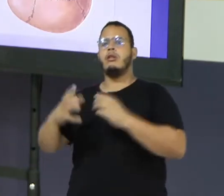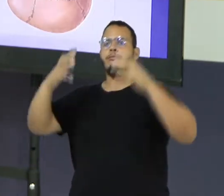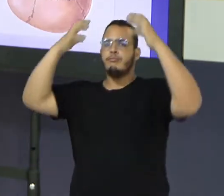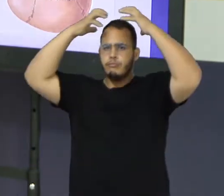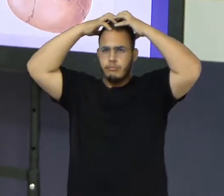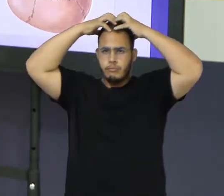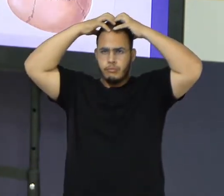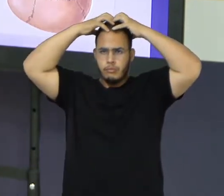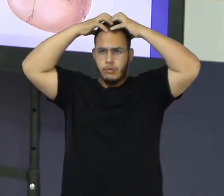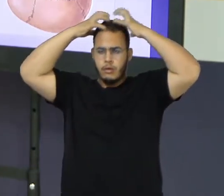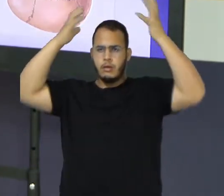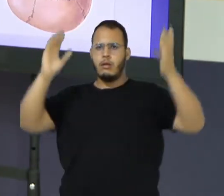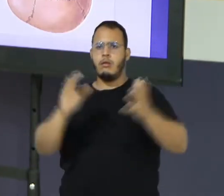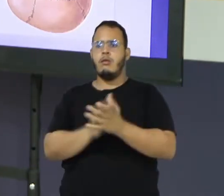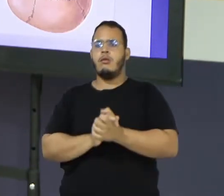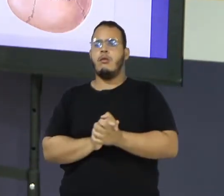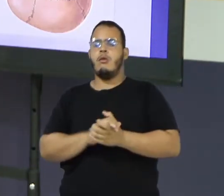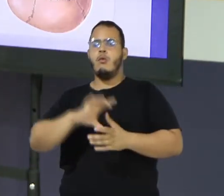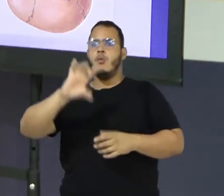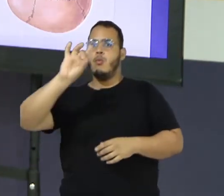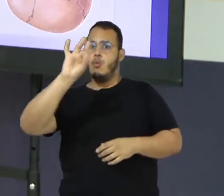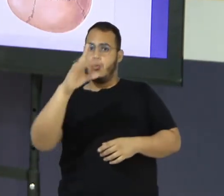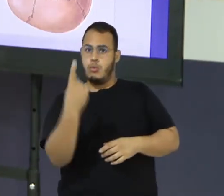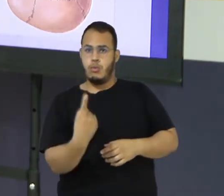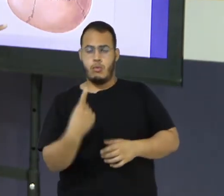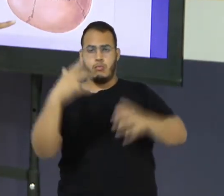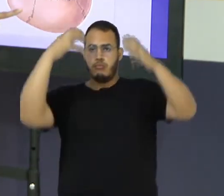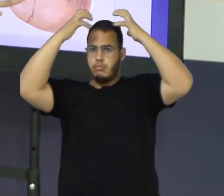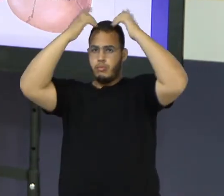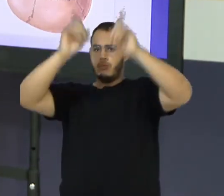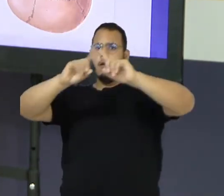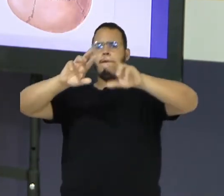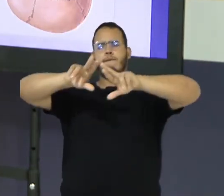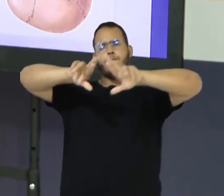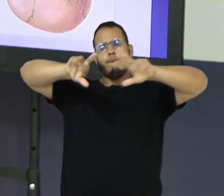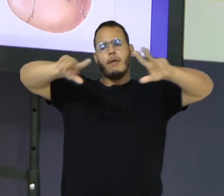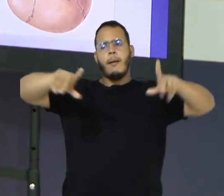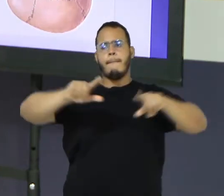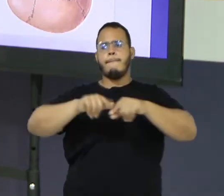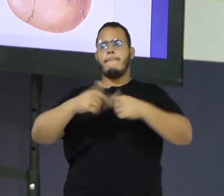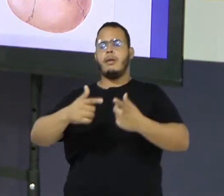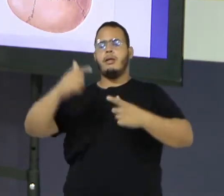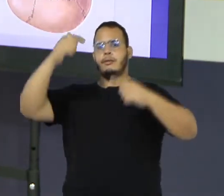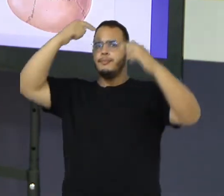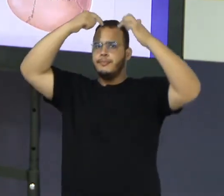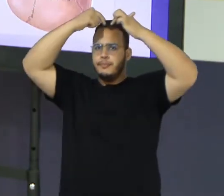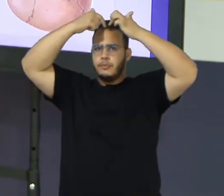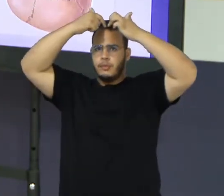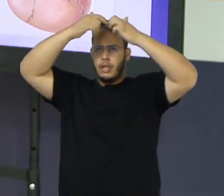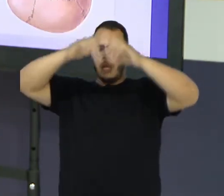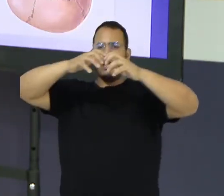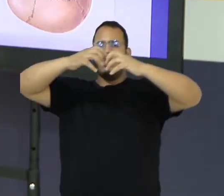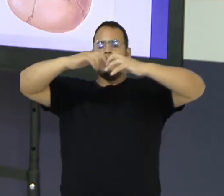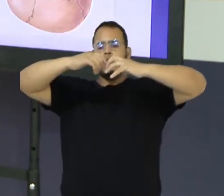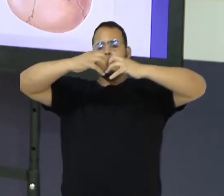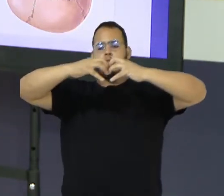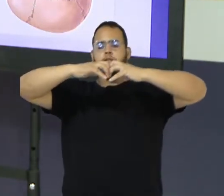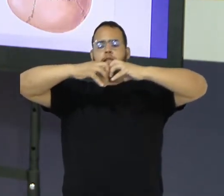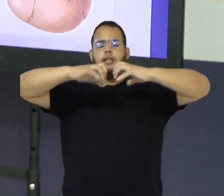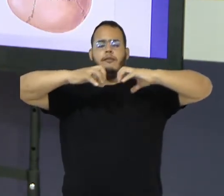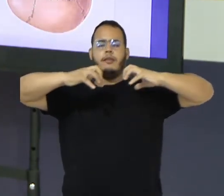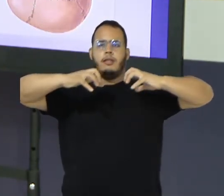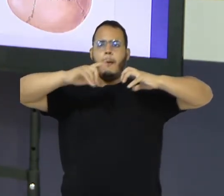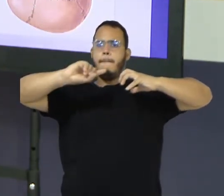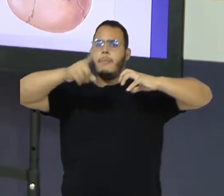sabe que o crânio não é um único osso, são vários. E entre eles aqui, ó, a gente vai ter uma articulação imóvel, porque vai estar unindo eles, mas não